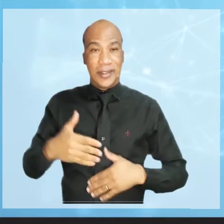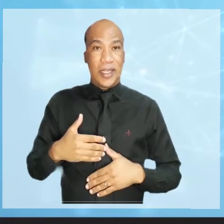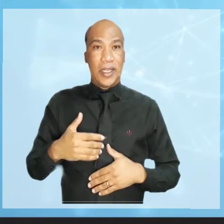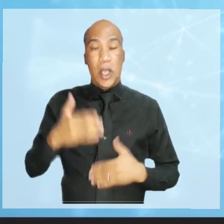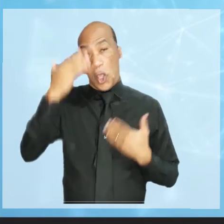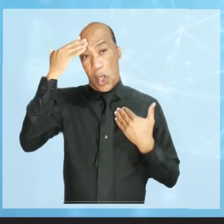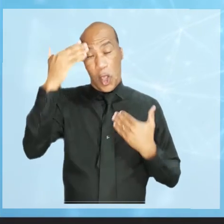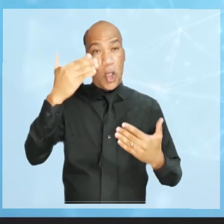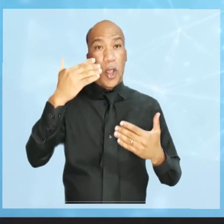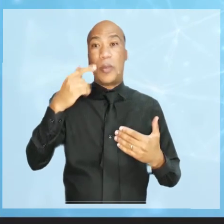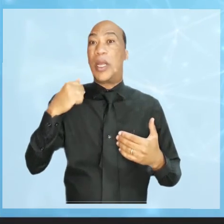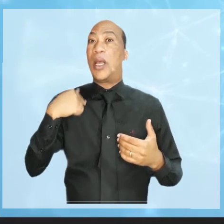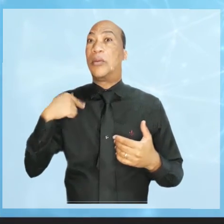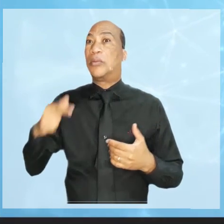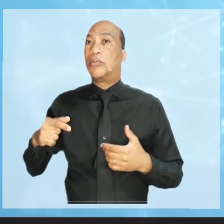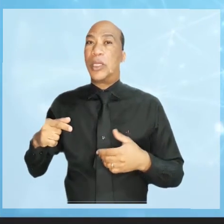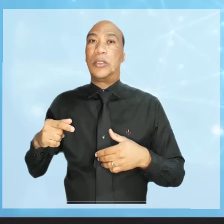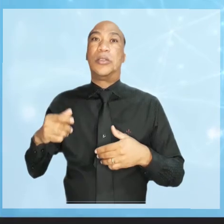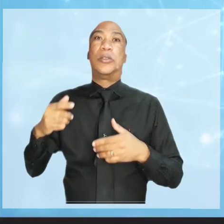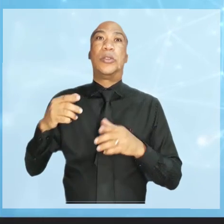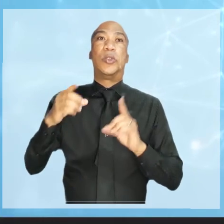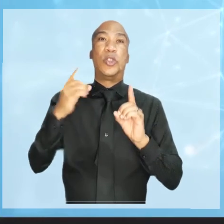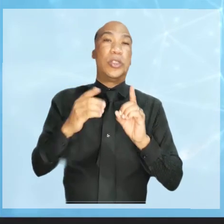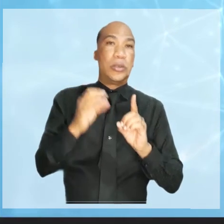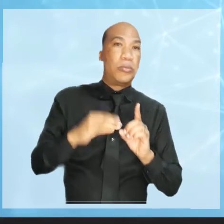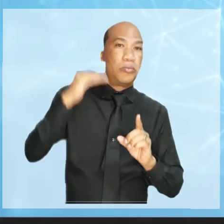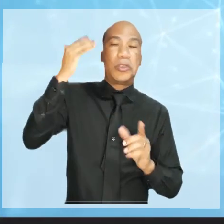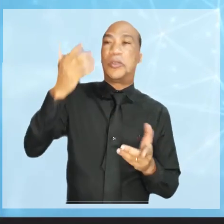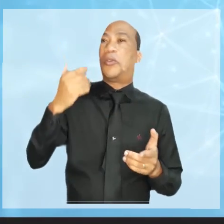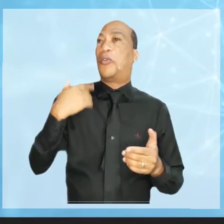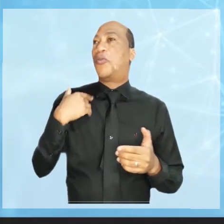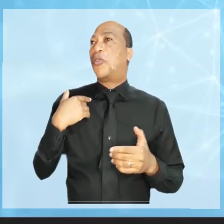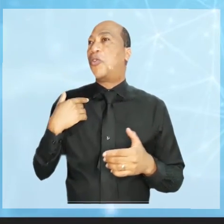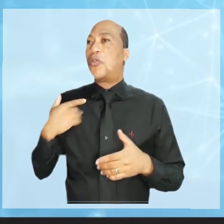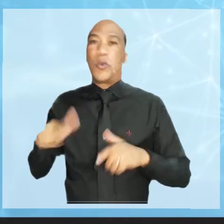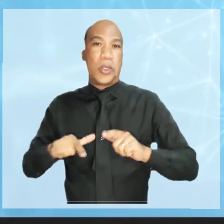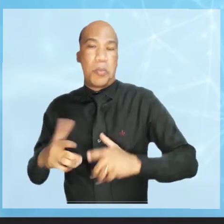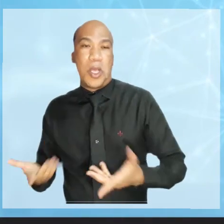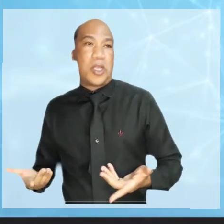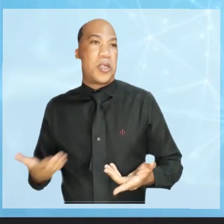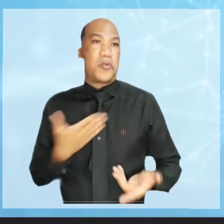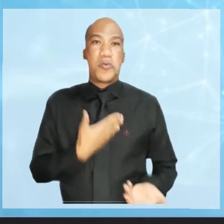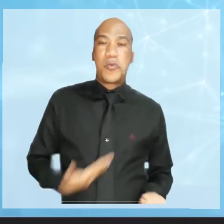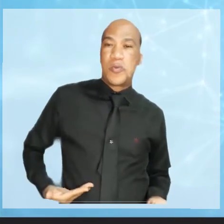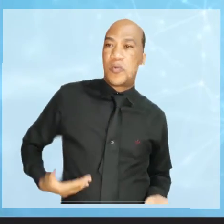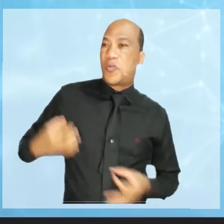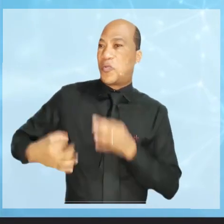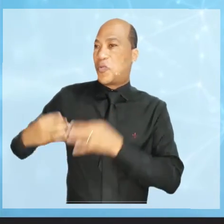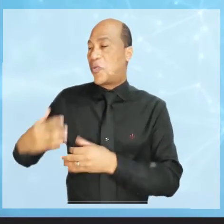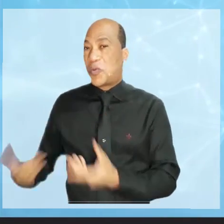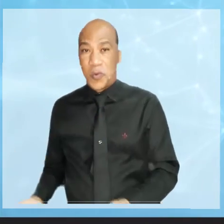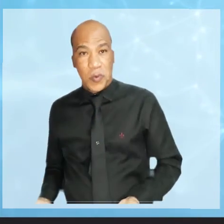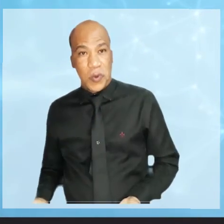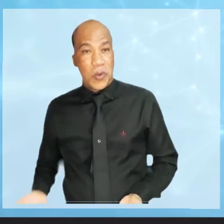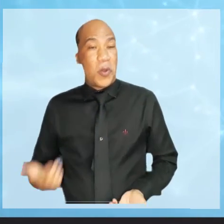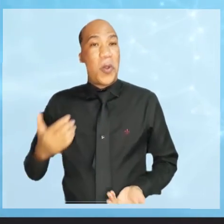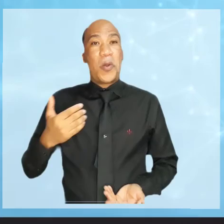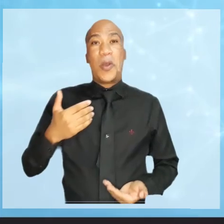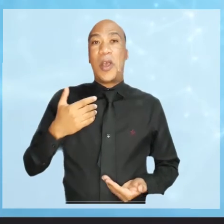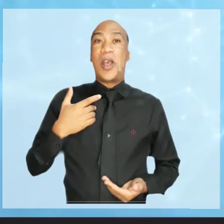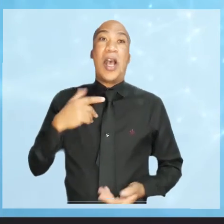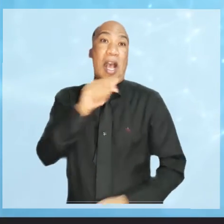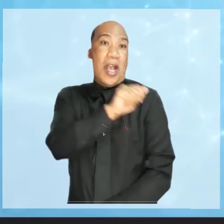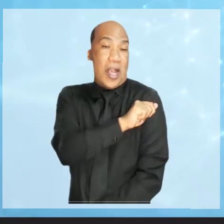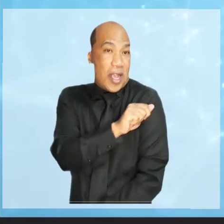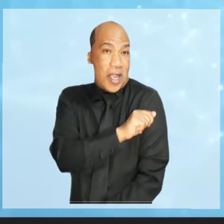de órgãos parceiros, estudantes universitários e sociedade em geral, que vieram de todos os lugares deste